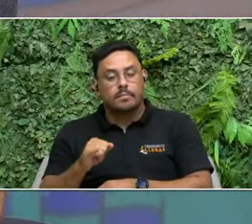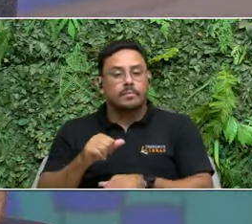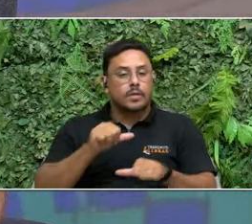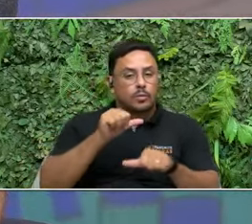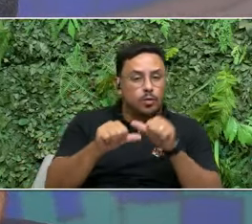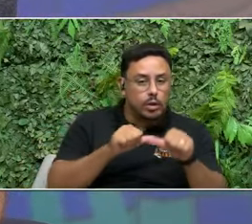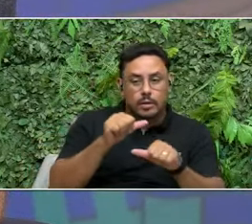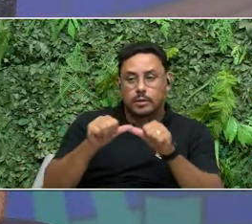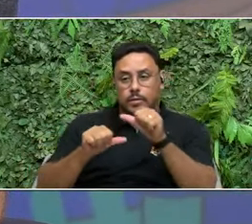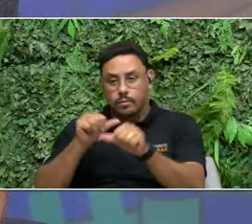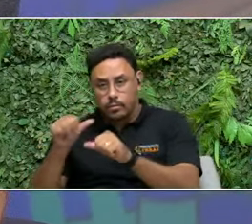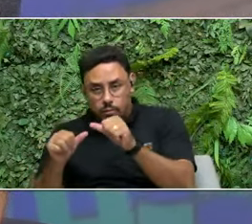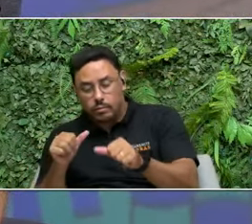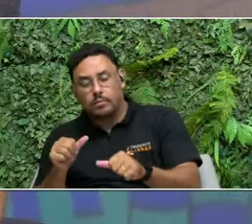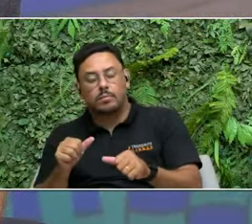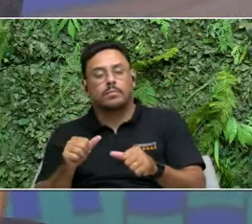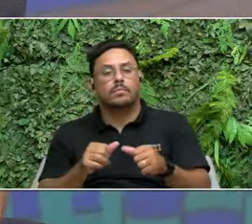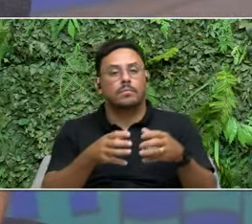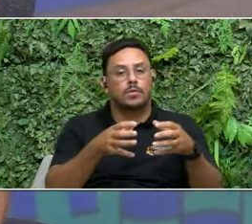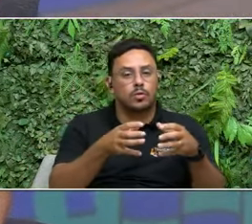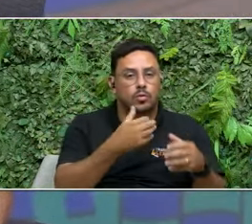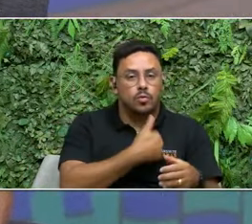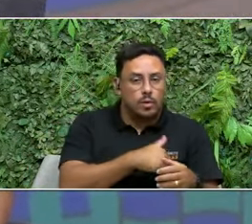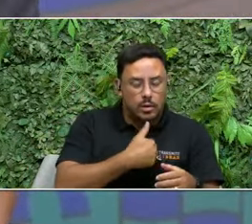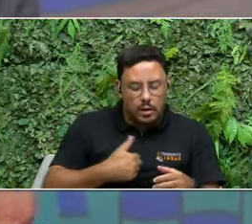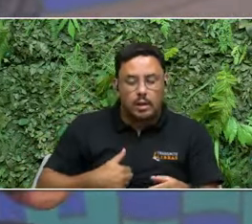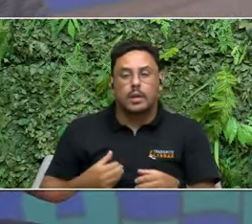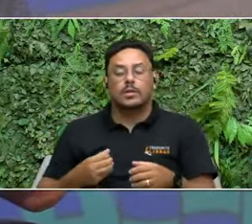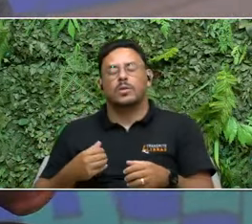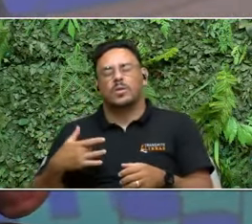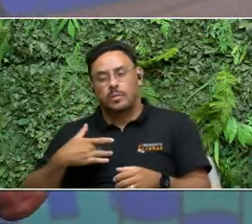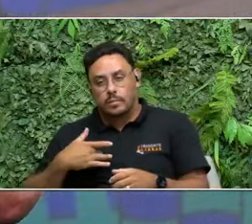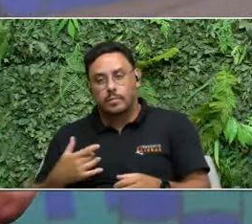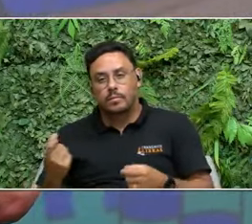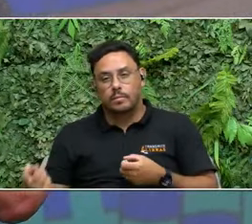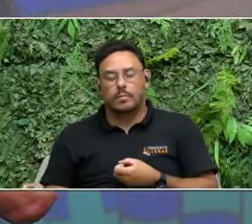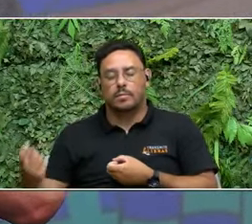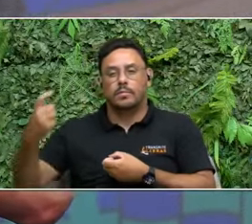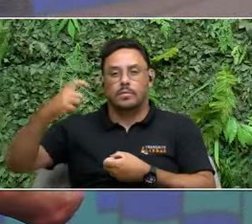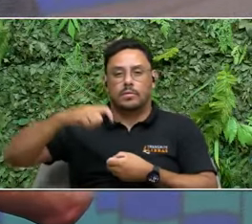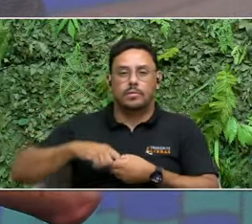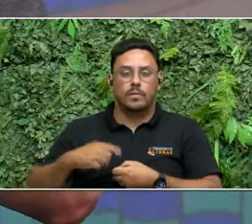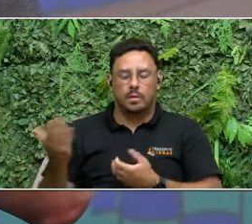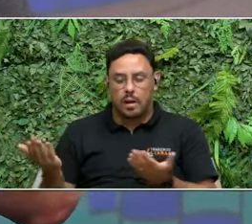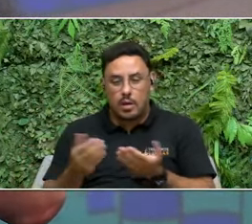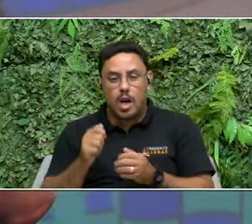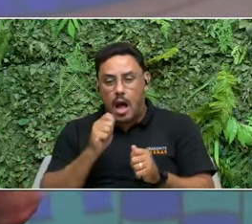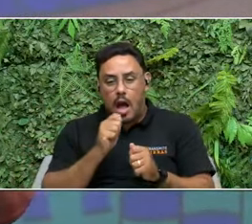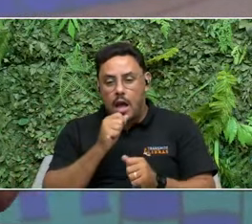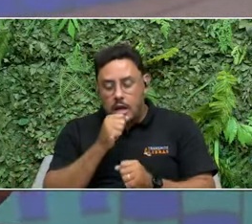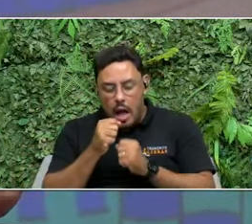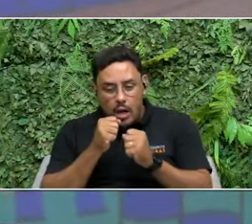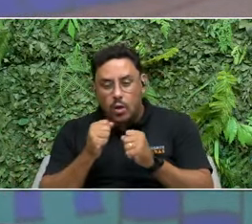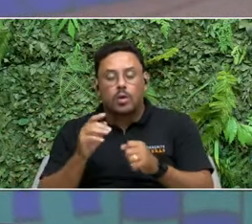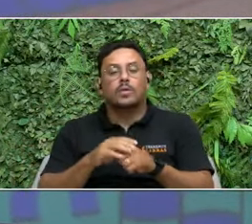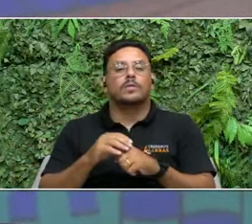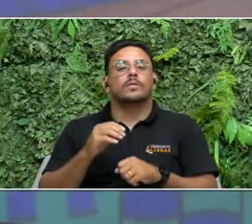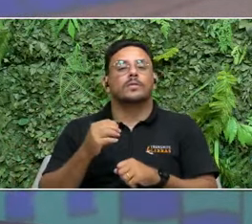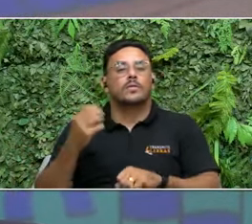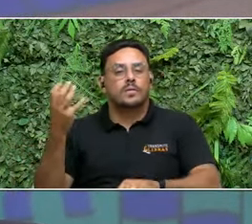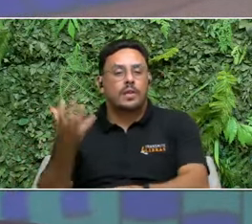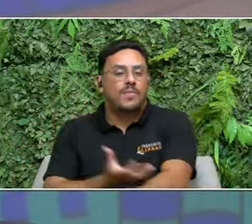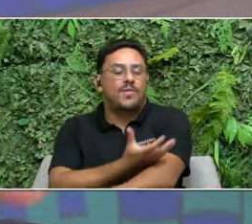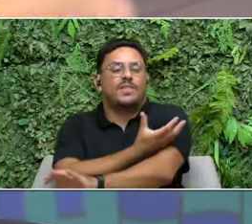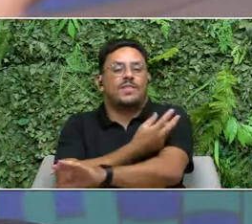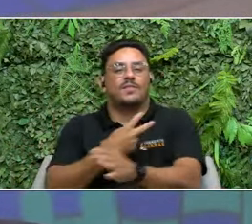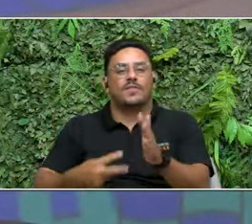modificação eh nas equipes eu vou devolver o comando pra cabine pros nossos narradores que vão encantar você com as emoções do